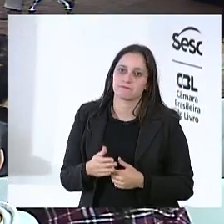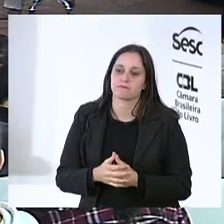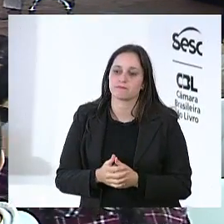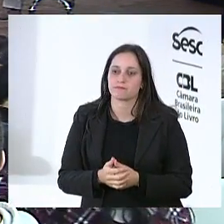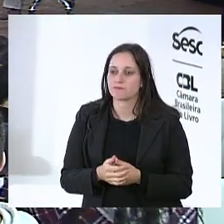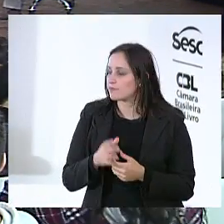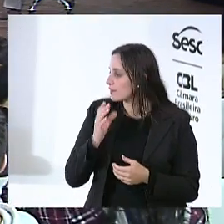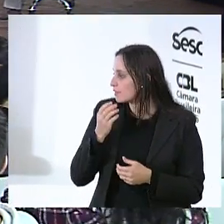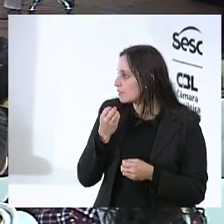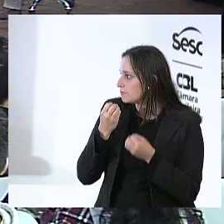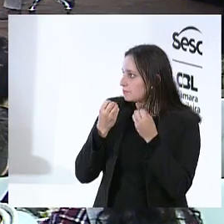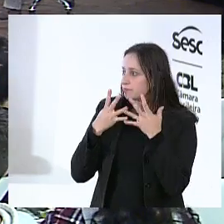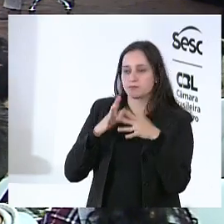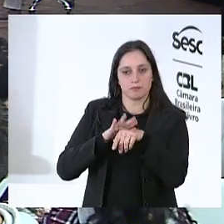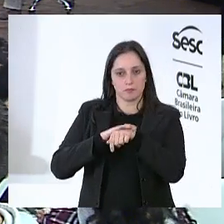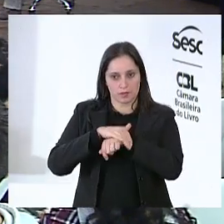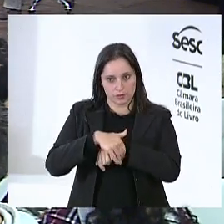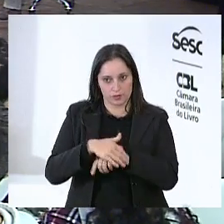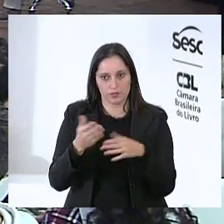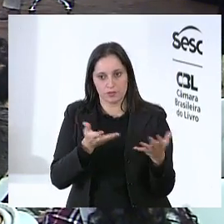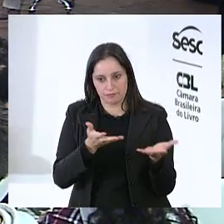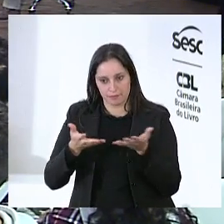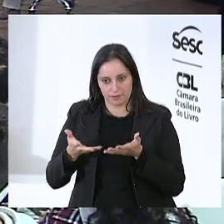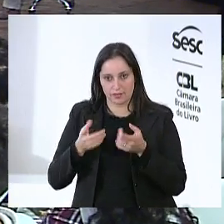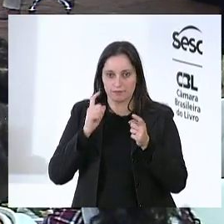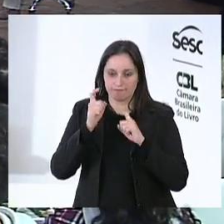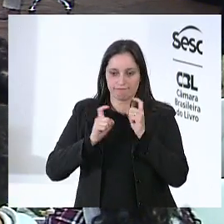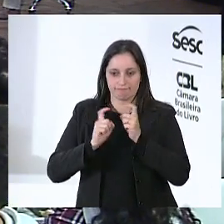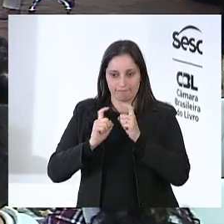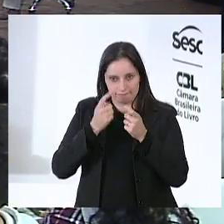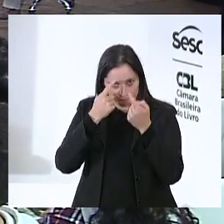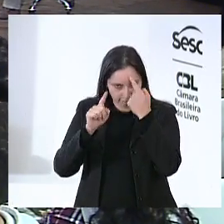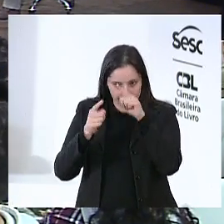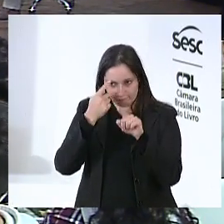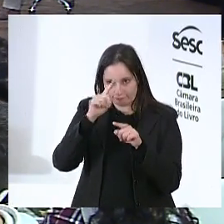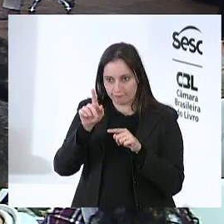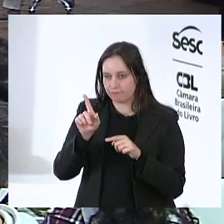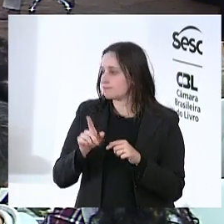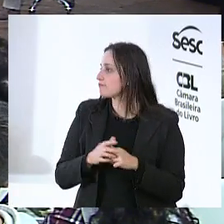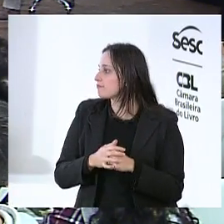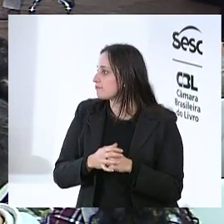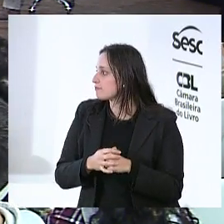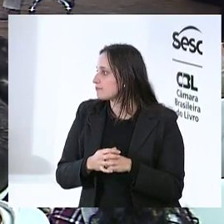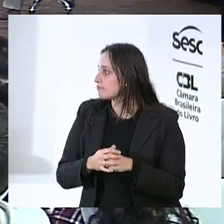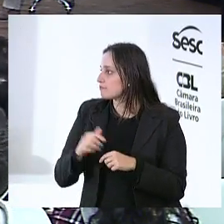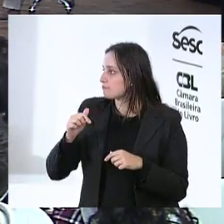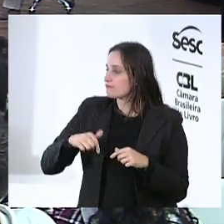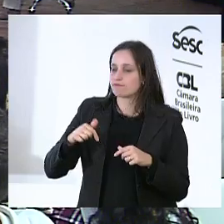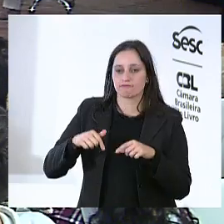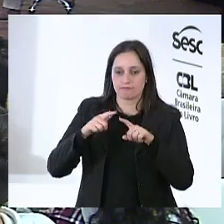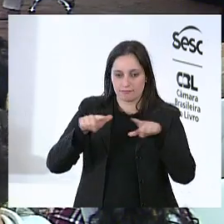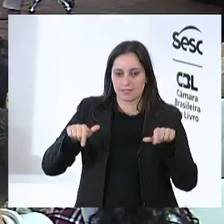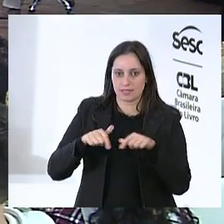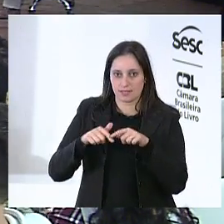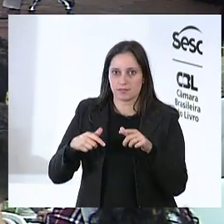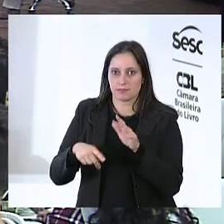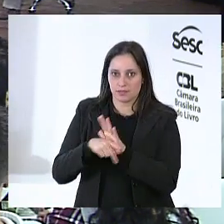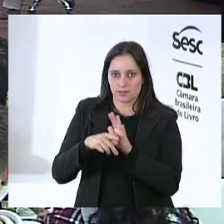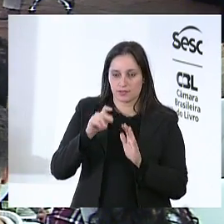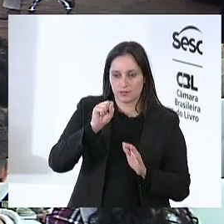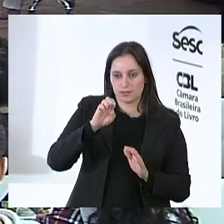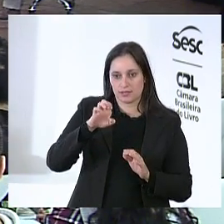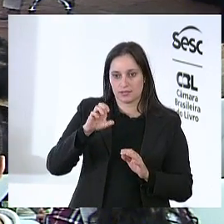Boa noite a todos. Sejam bem-vindos ao Salão de Ideias. Esse é um dos seis espaços que compõem a programação do Sesc São Paulo na 23ª